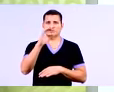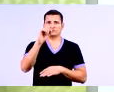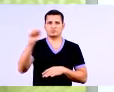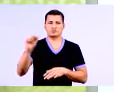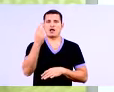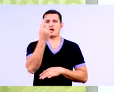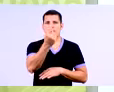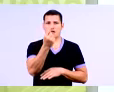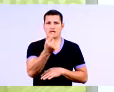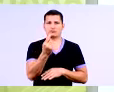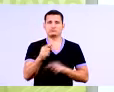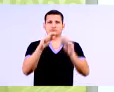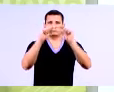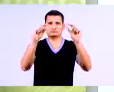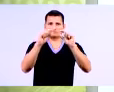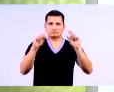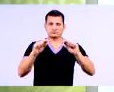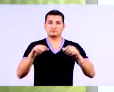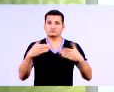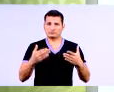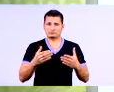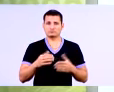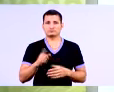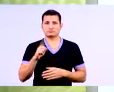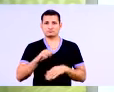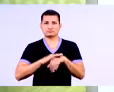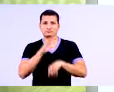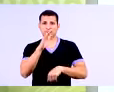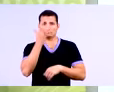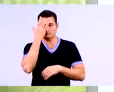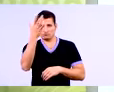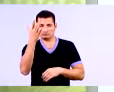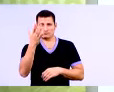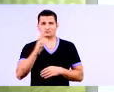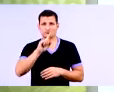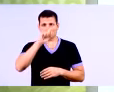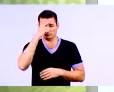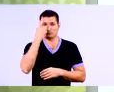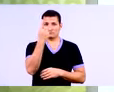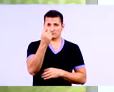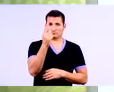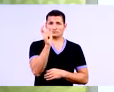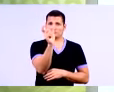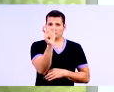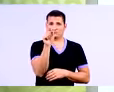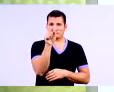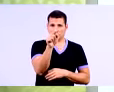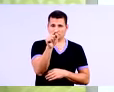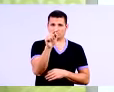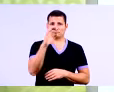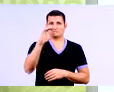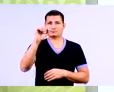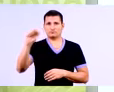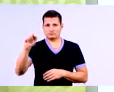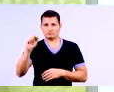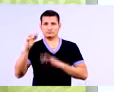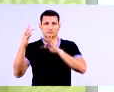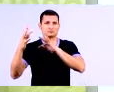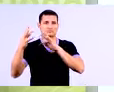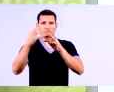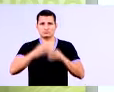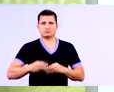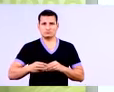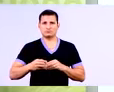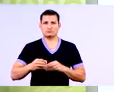de cada um desses elementos. Então é muito mais simplificado você criar uma classe CSS que estilize todos